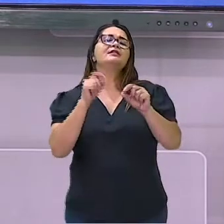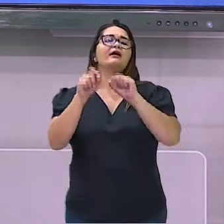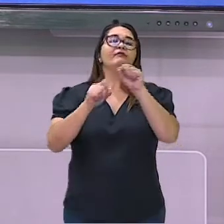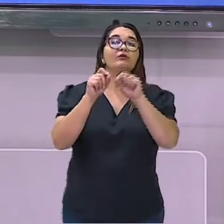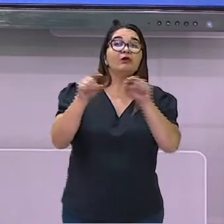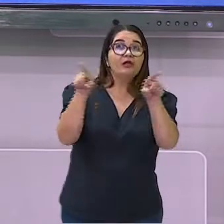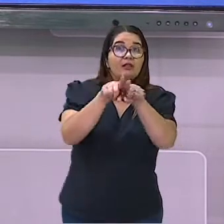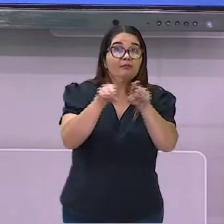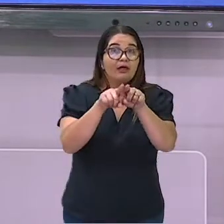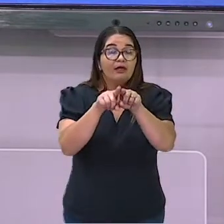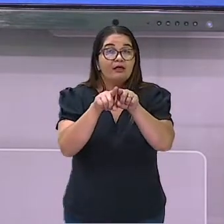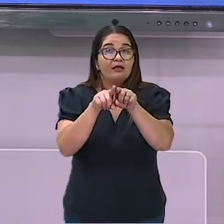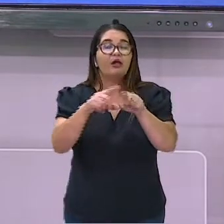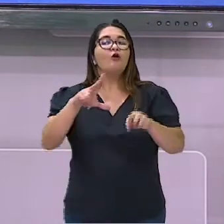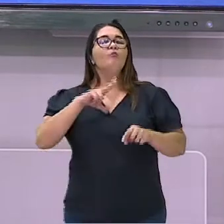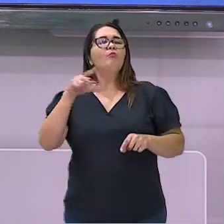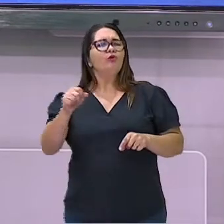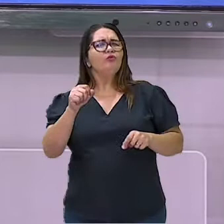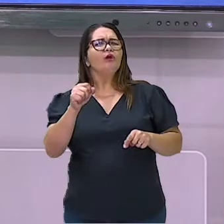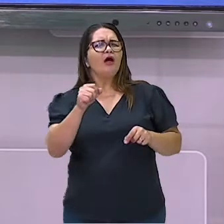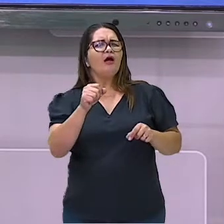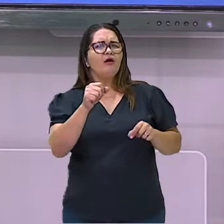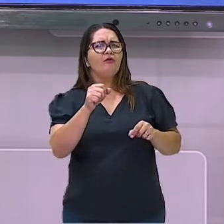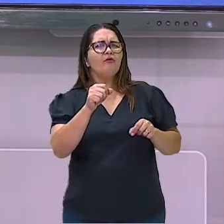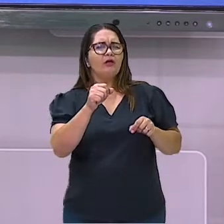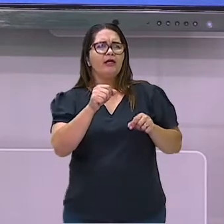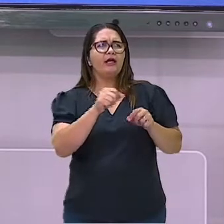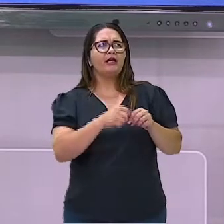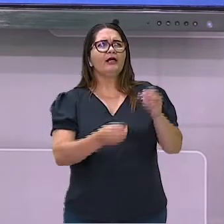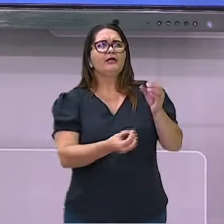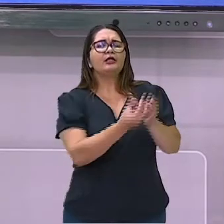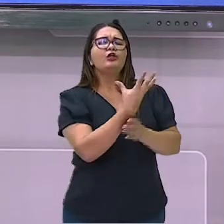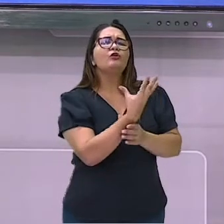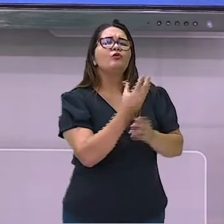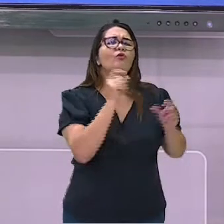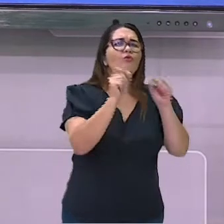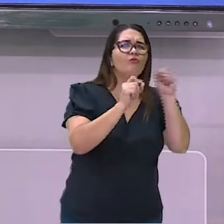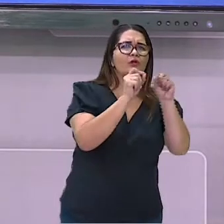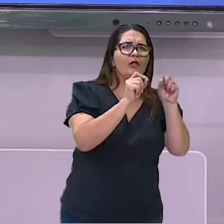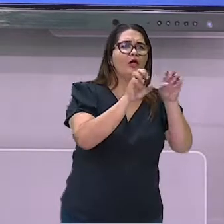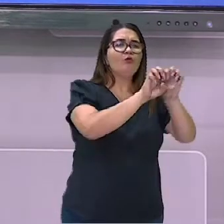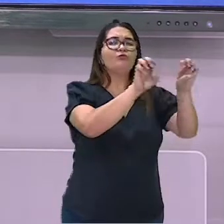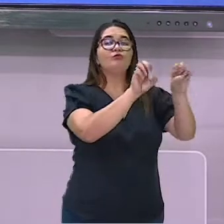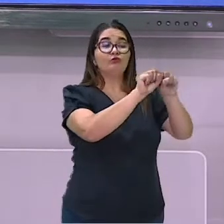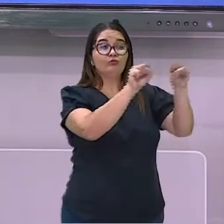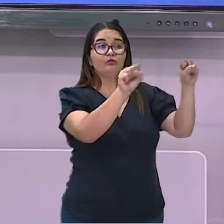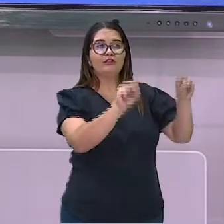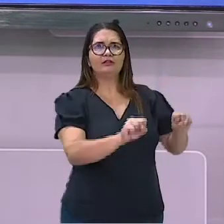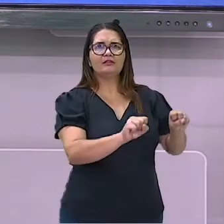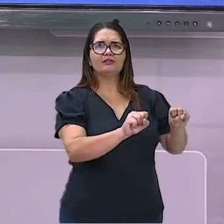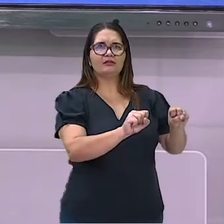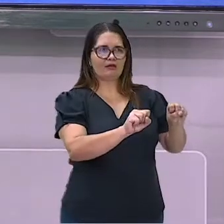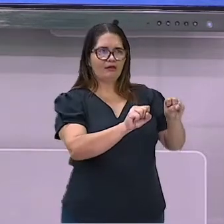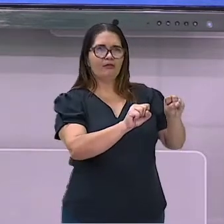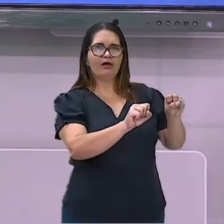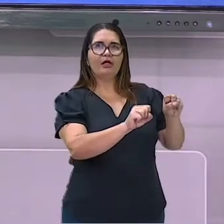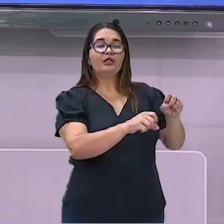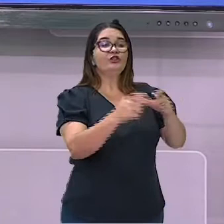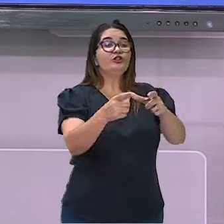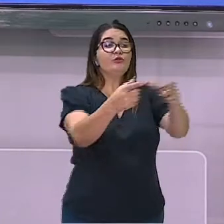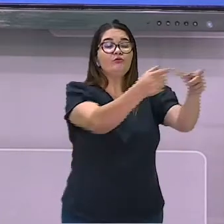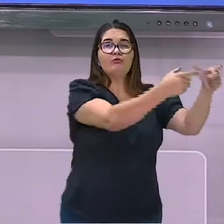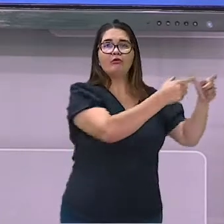plantations, que eram destinadas ao cultivo do açúcar. Essas